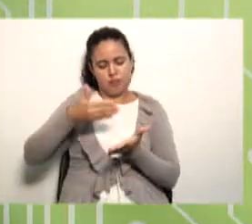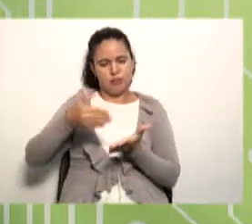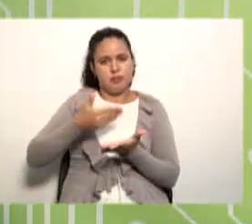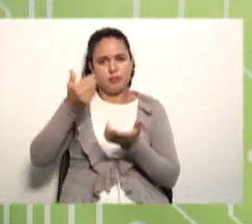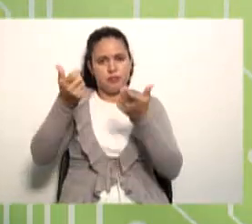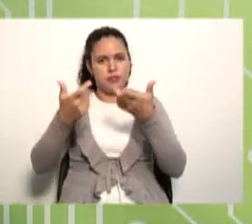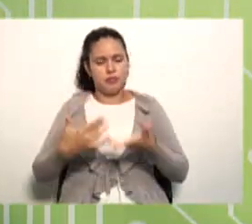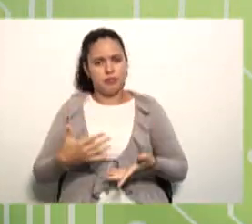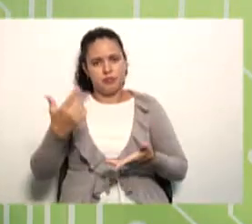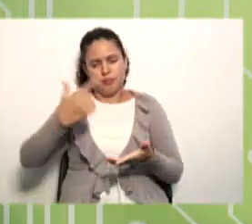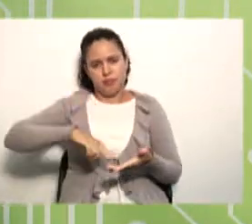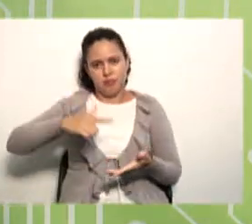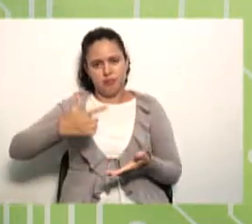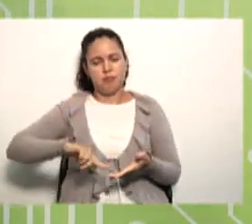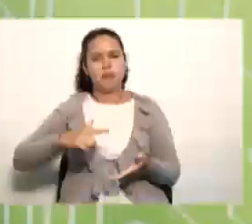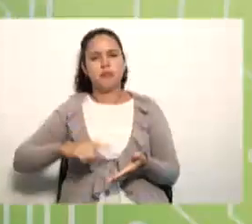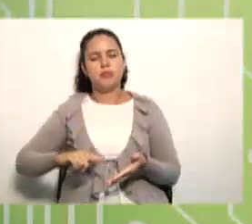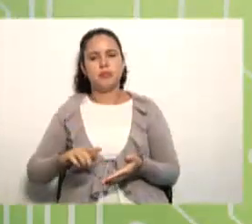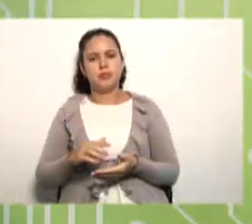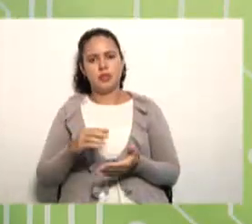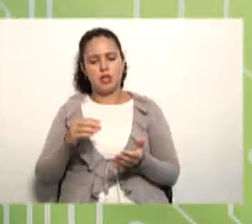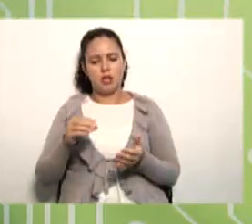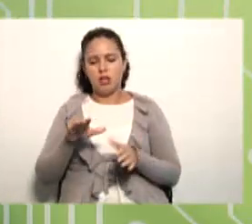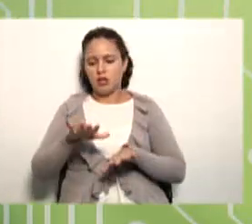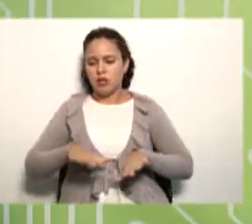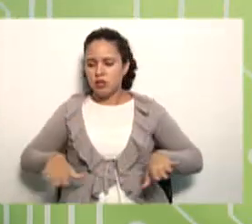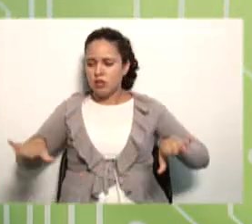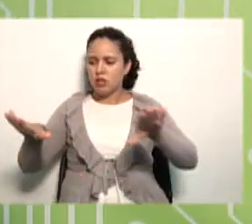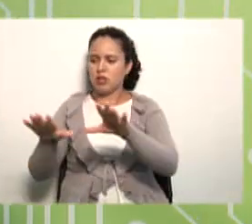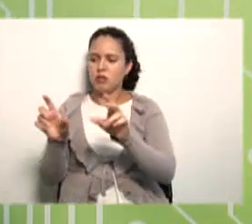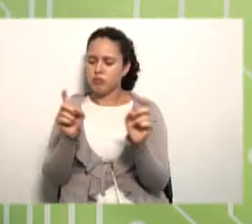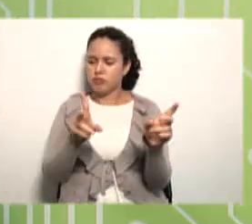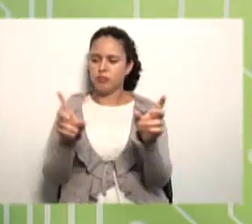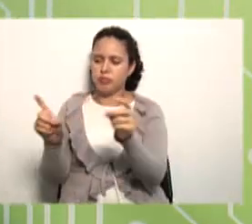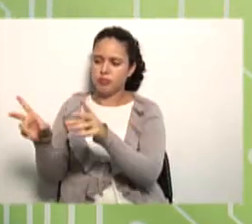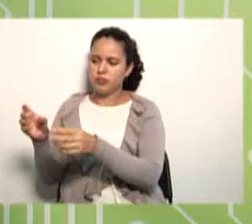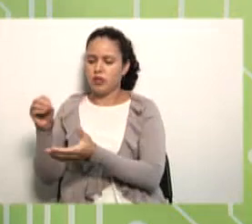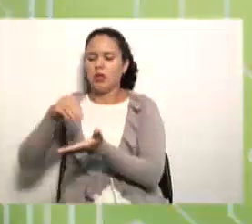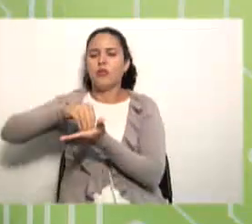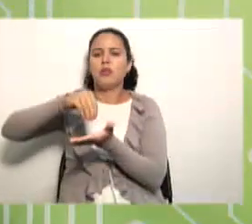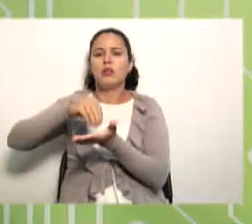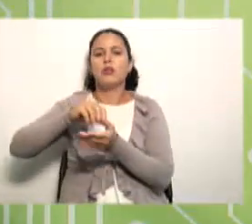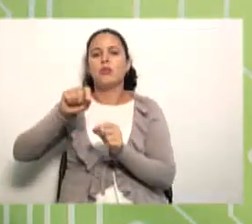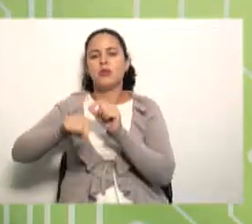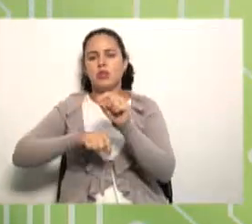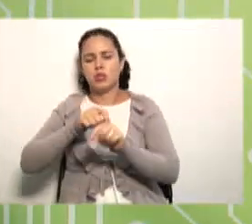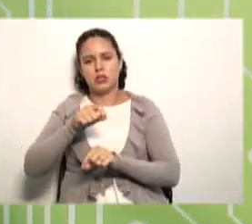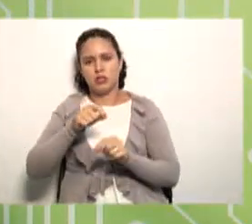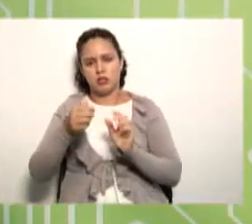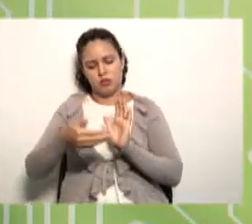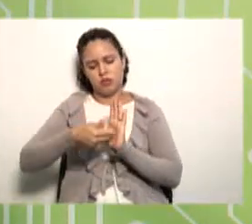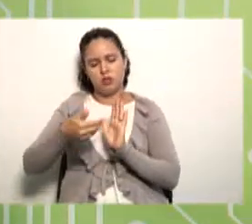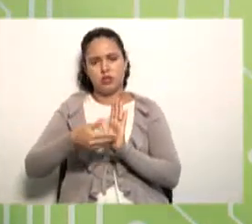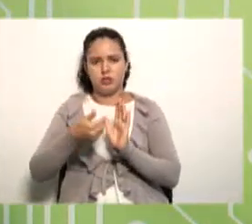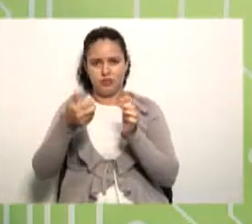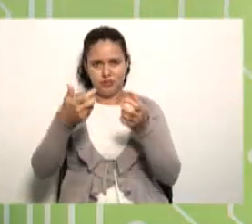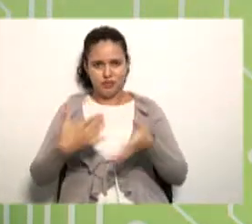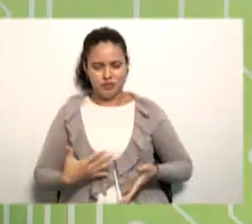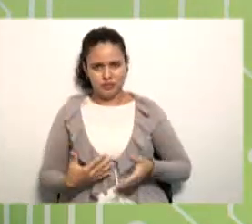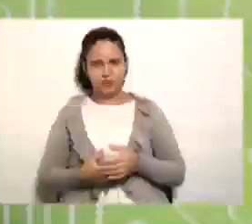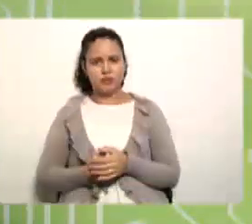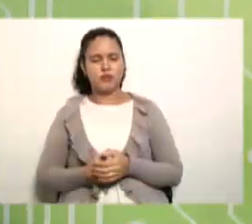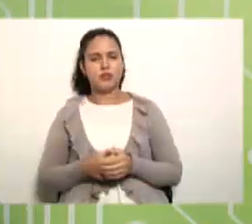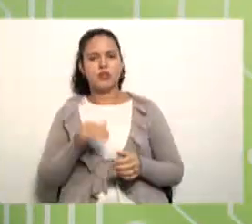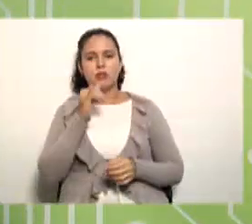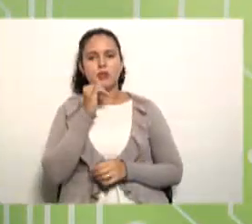falar aqui, por exemplo, a existência de muito ganho de escala. Por exemplo, quando a gente fala de energia elétrica, por que a gente só tem